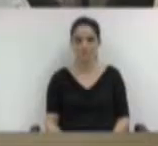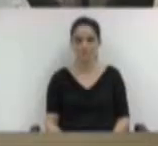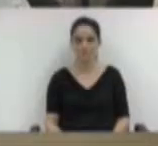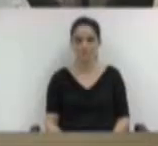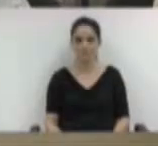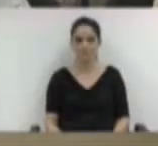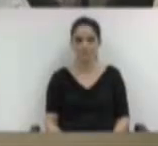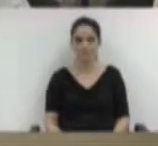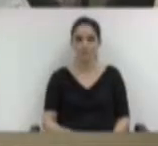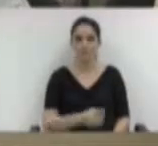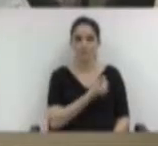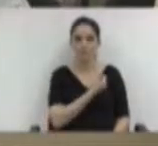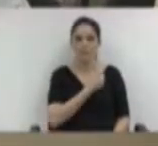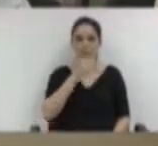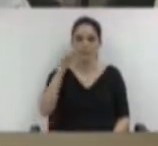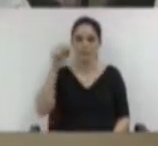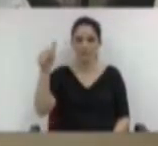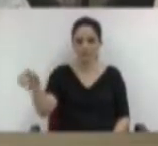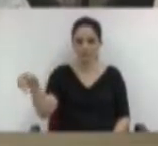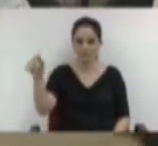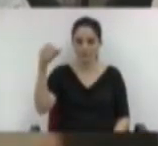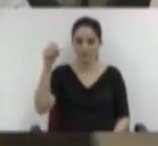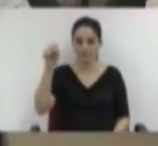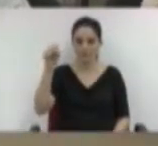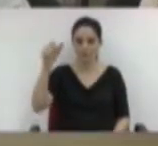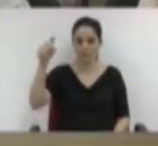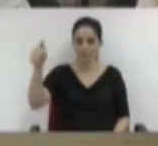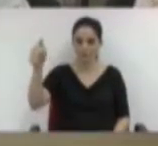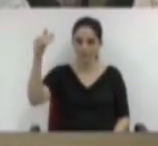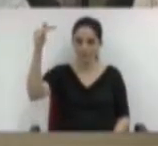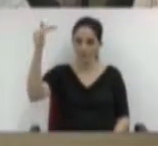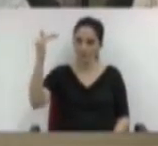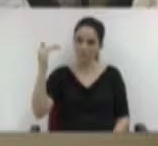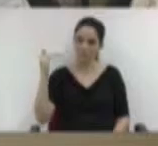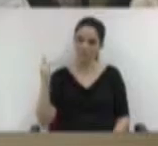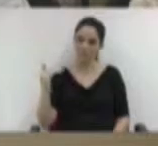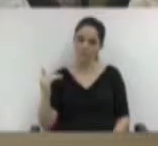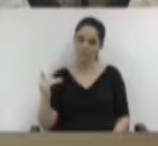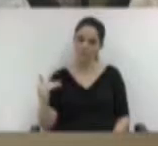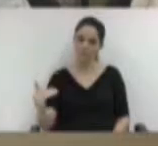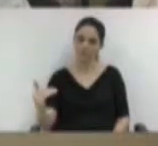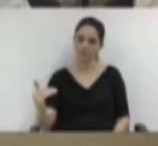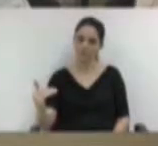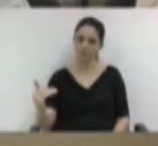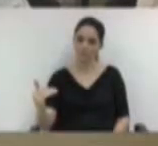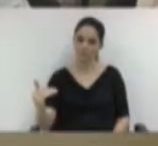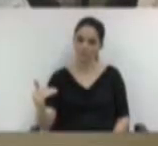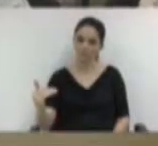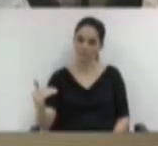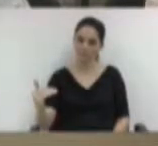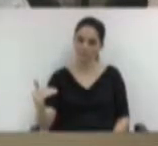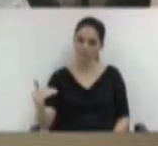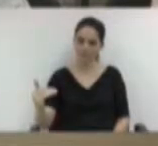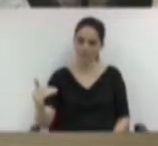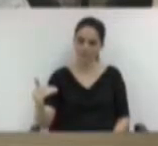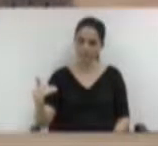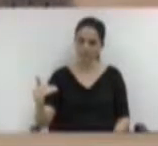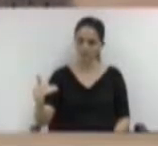Ofício 787, 788, 789,